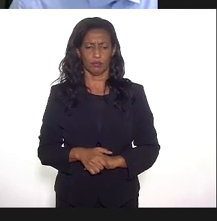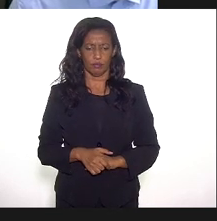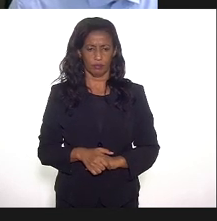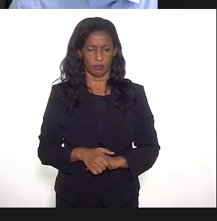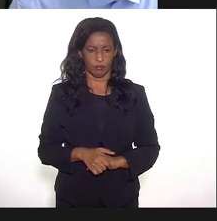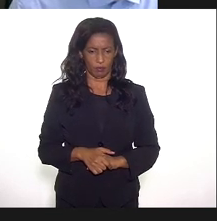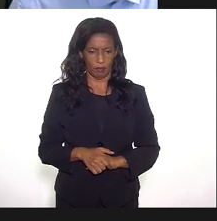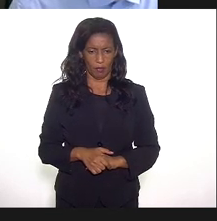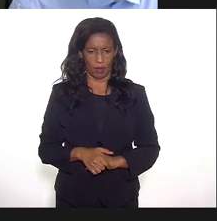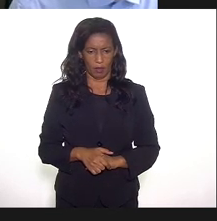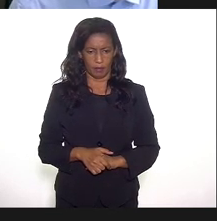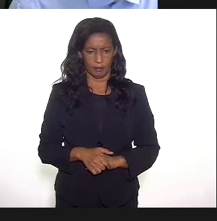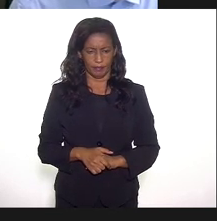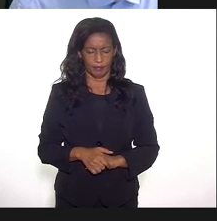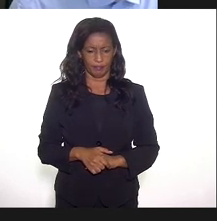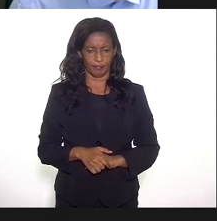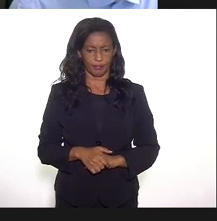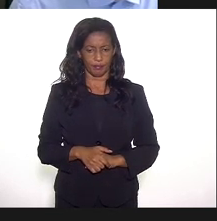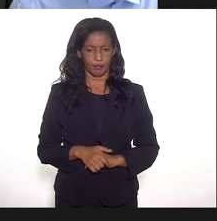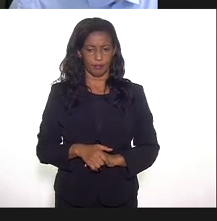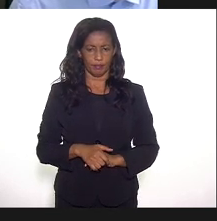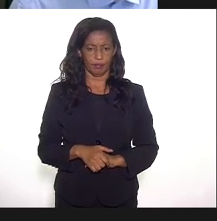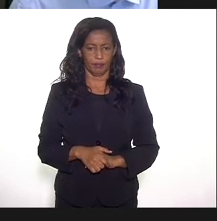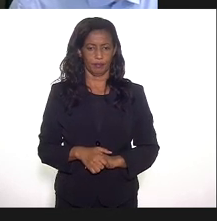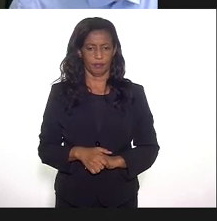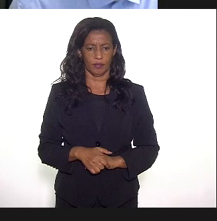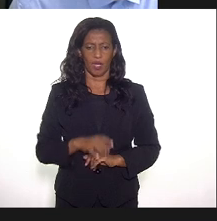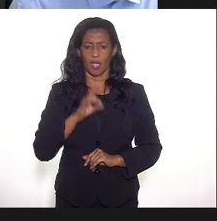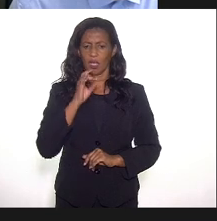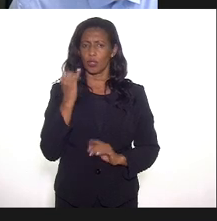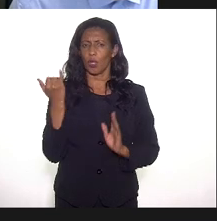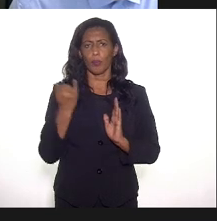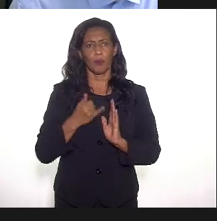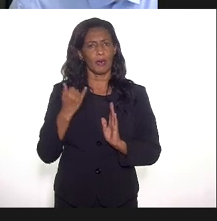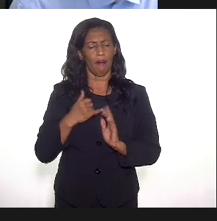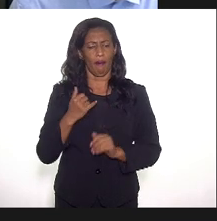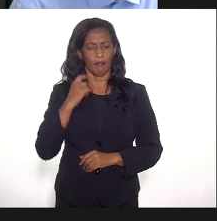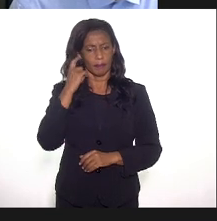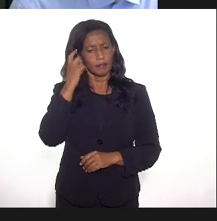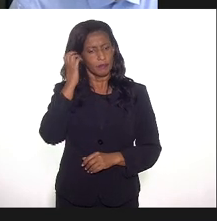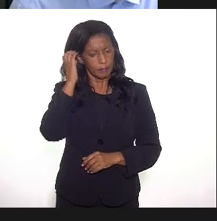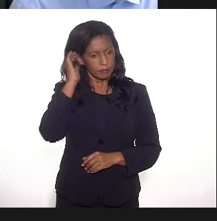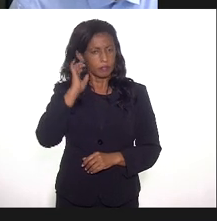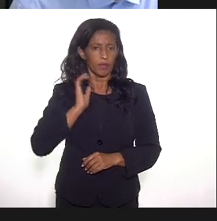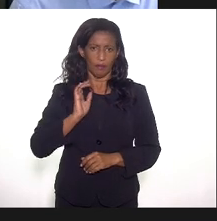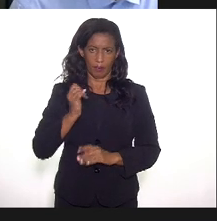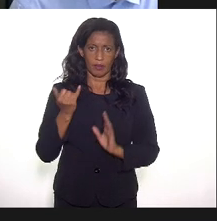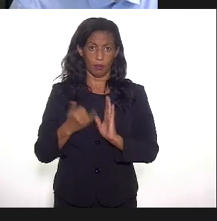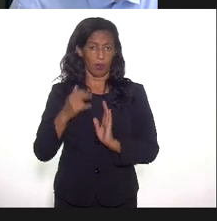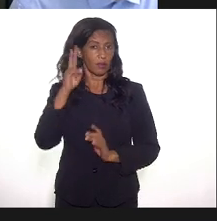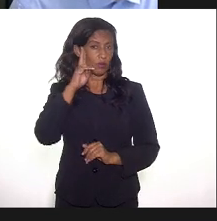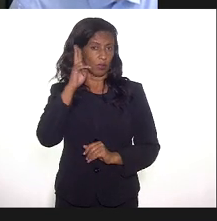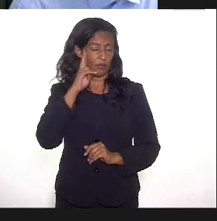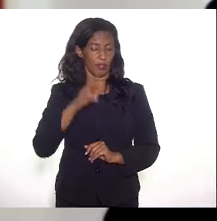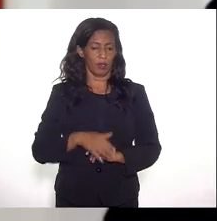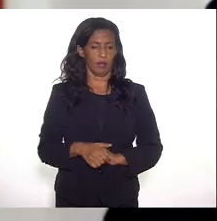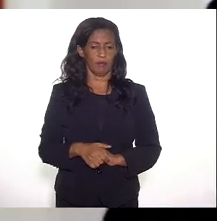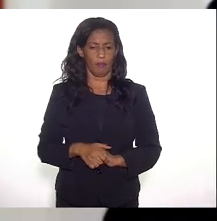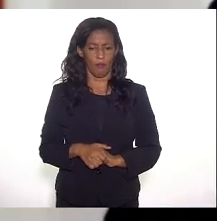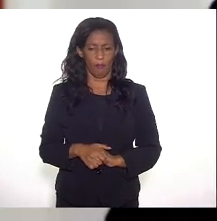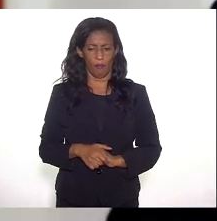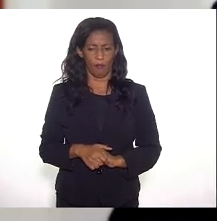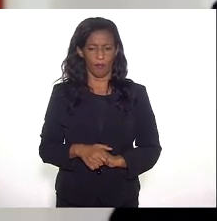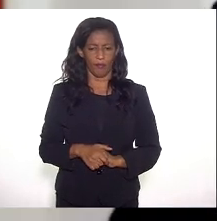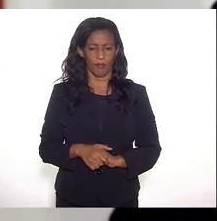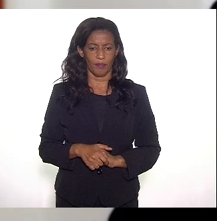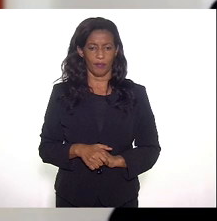Tá. É só publicar o pedido de informação. Tá, será publicado na segunda-feira. Vou passar para a deputada